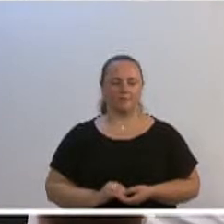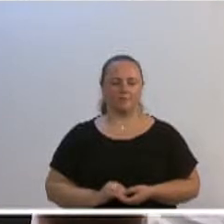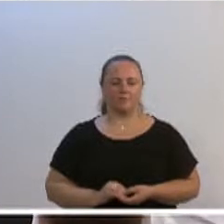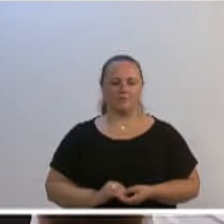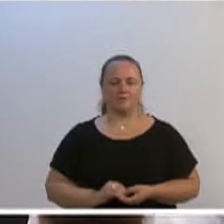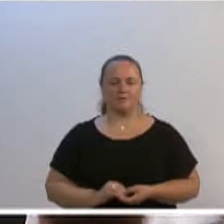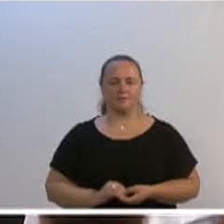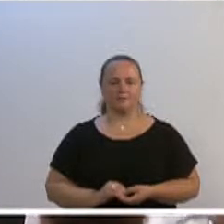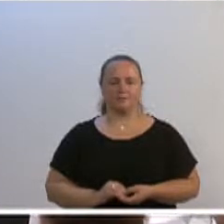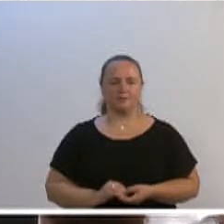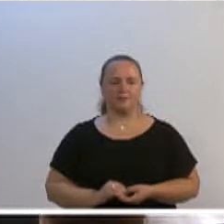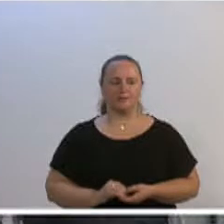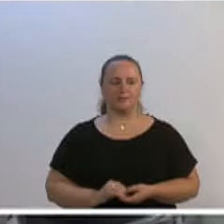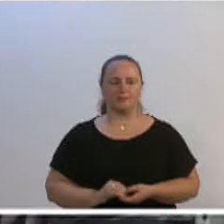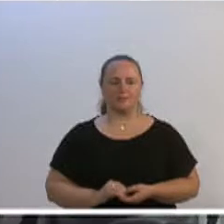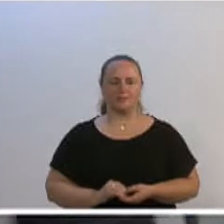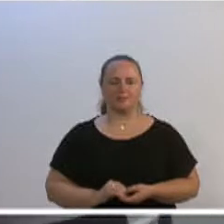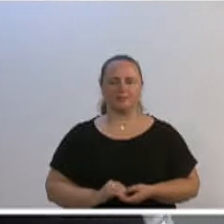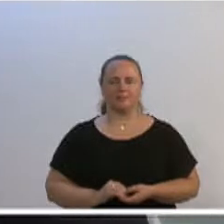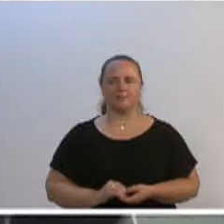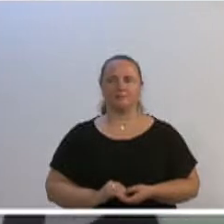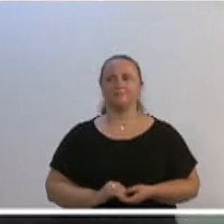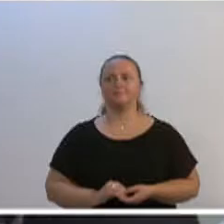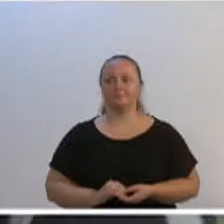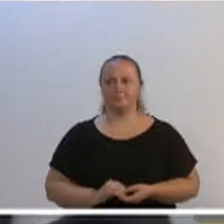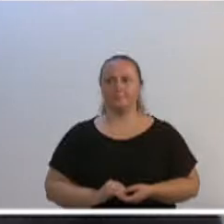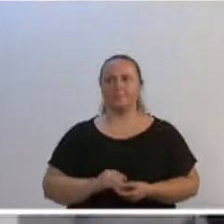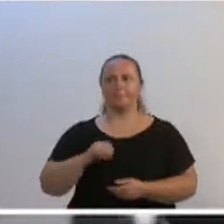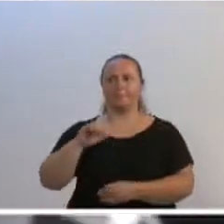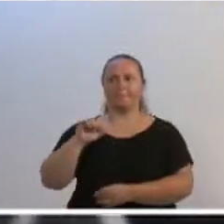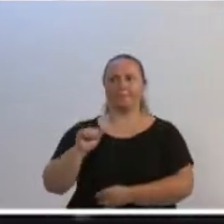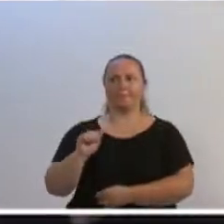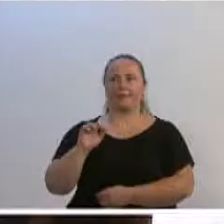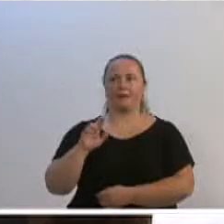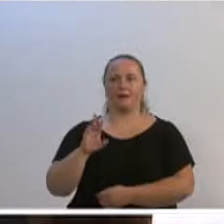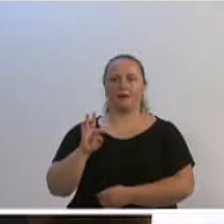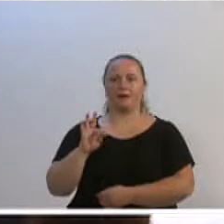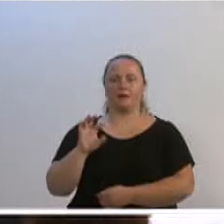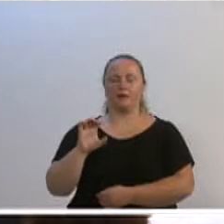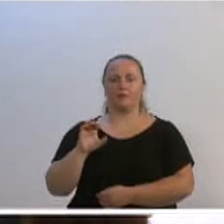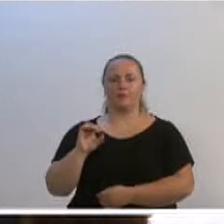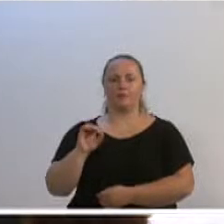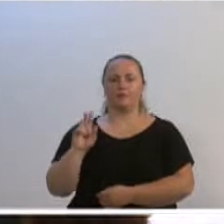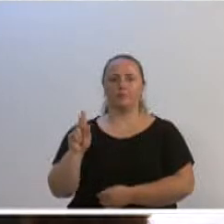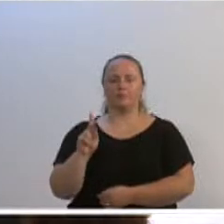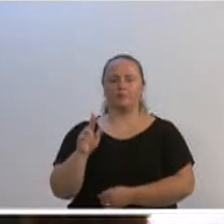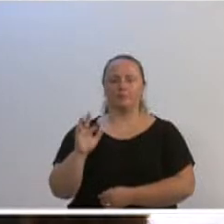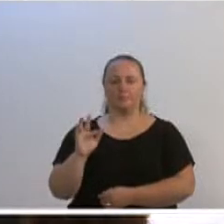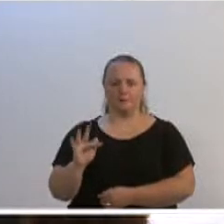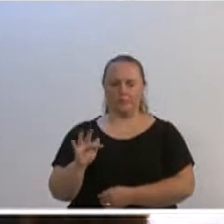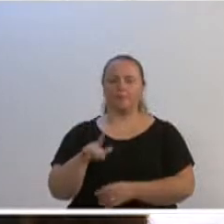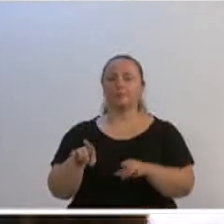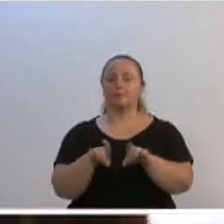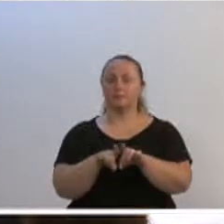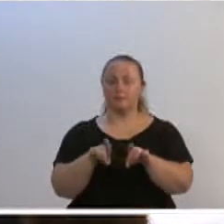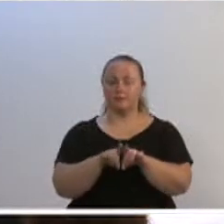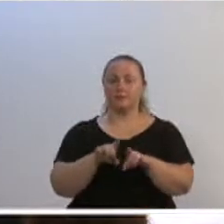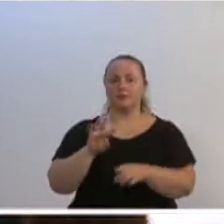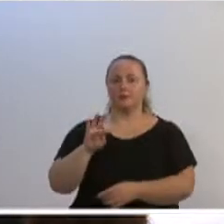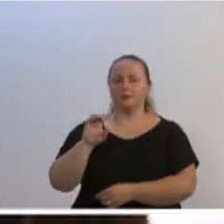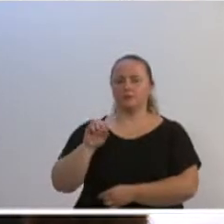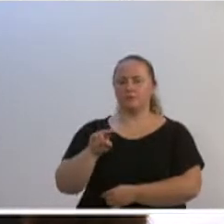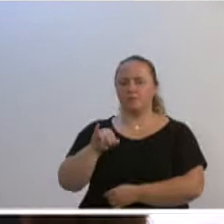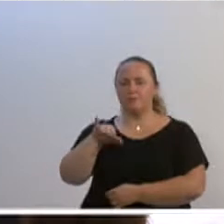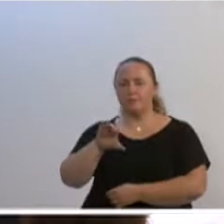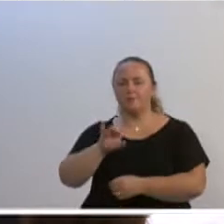Está por vir ainda o senhor Marcelo Altoff, bem como também o senhor Arnei Tomil, diretor-secretário do CDL de